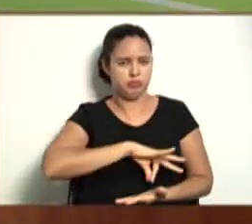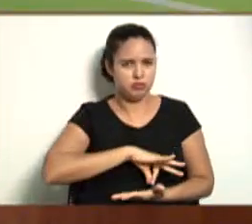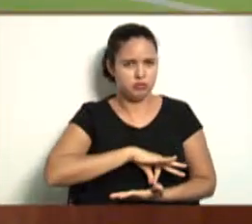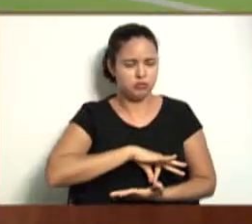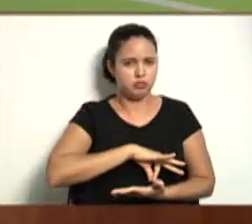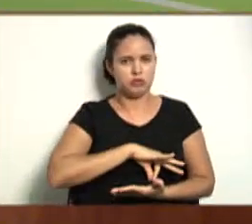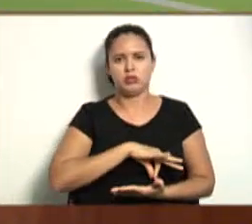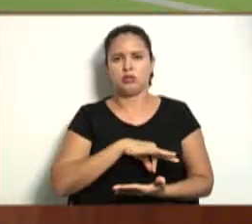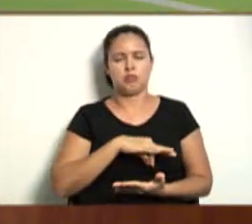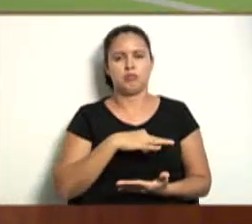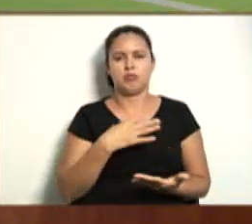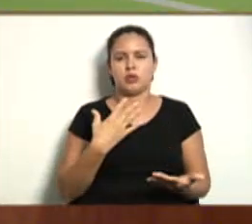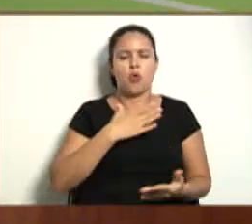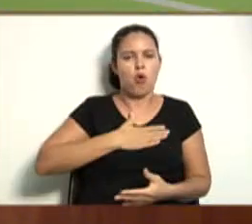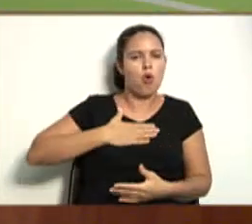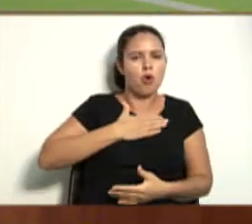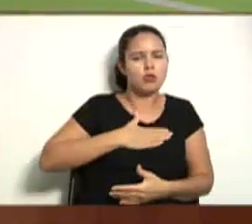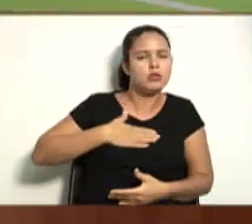atender suas necessidades,